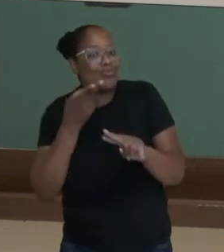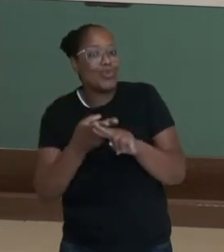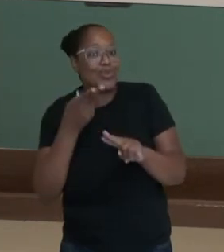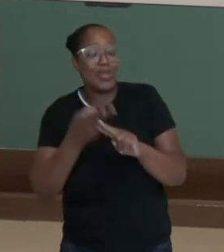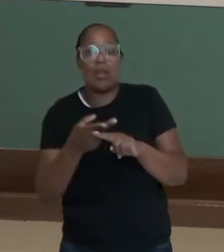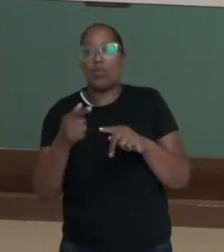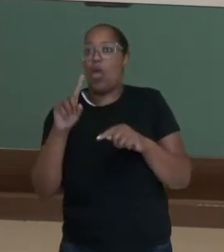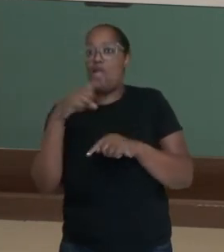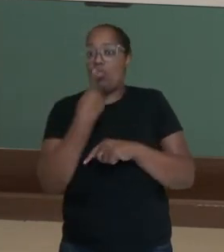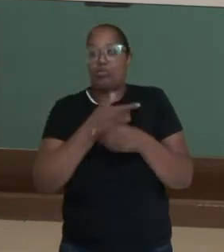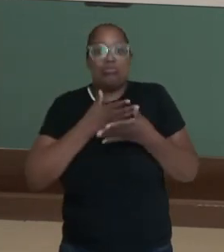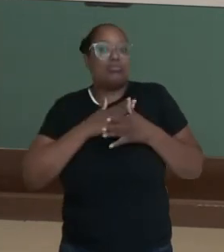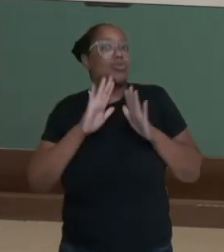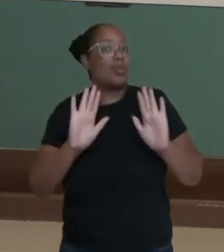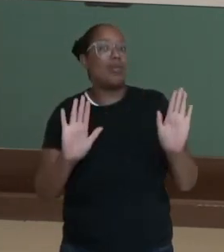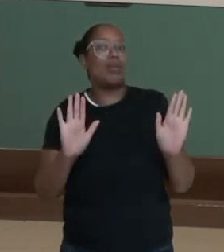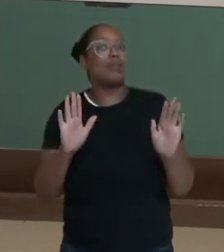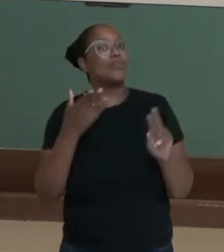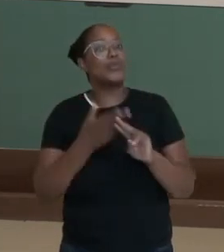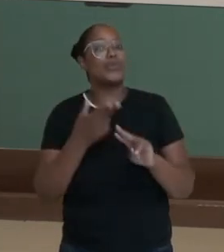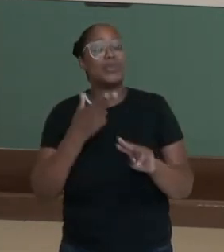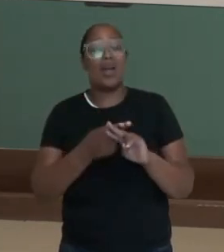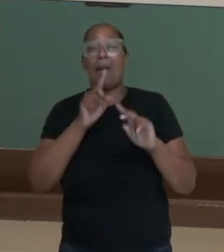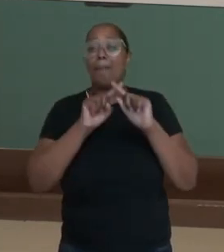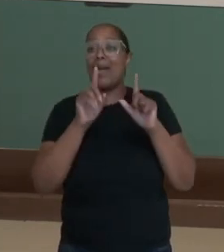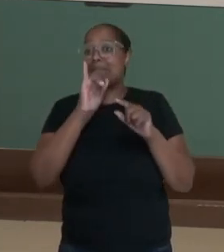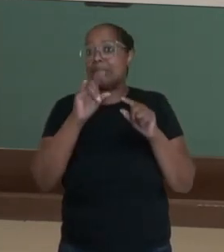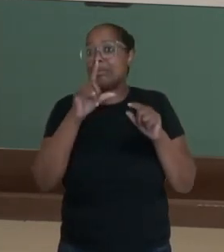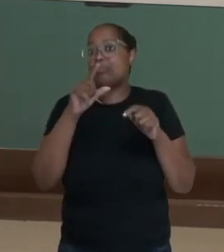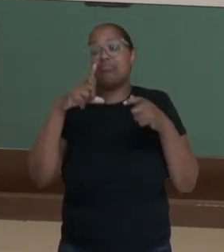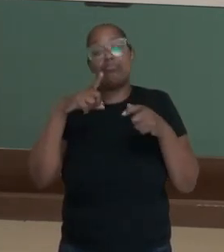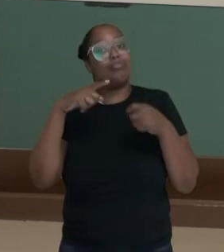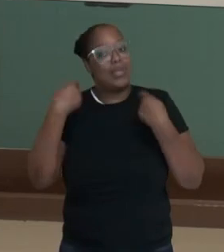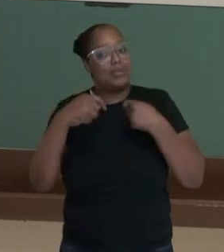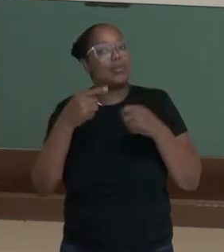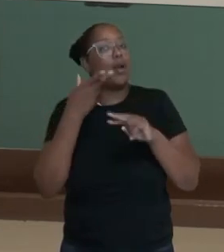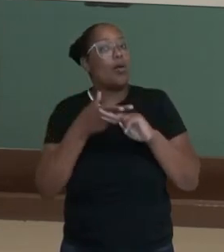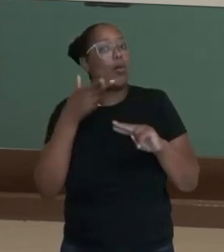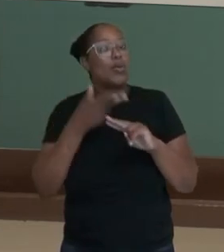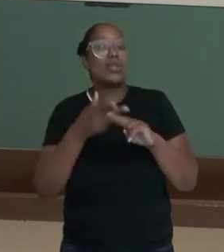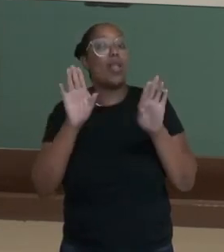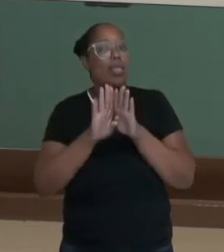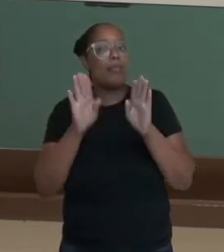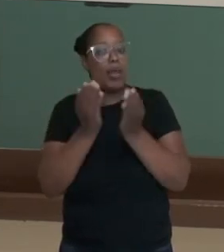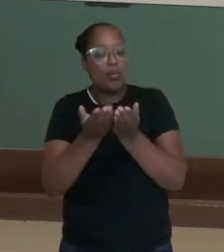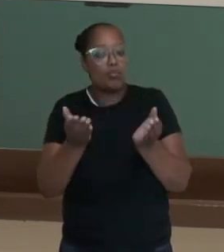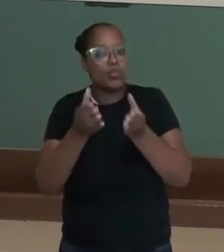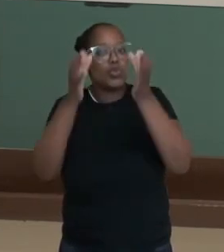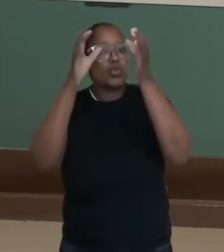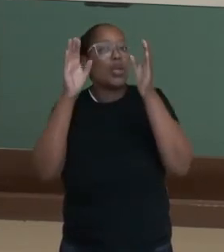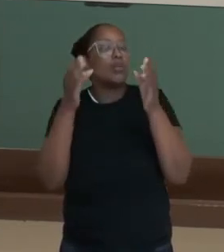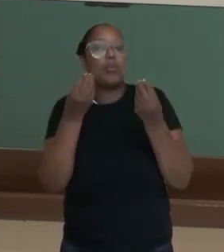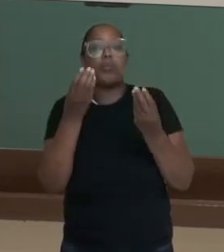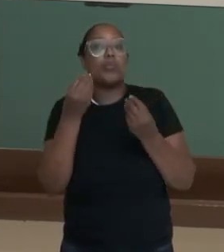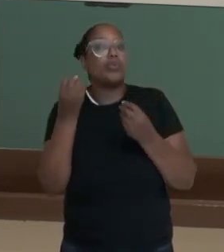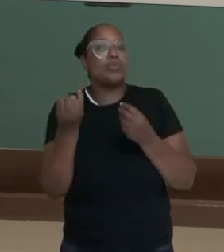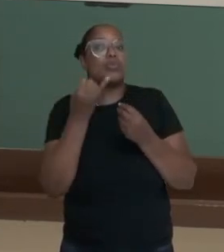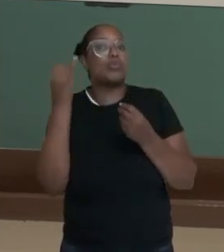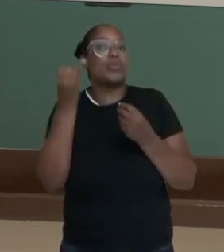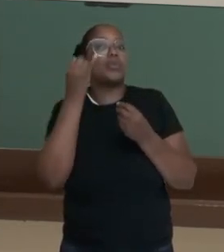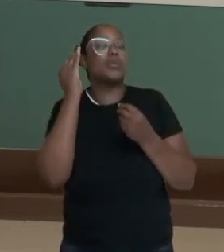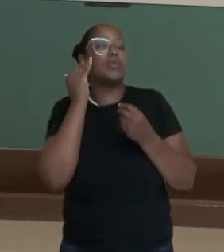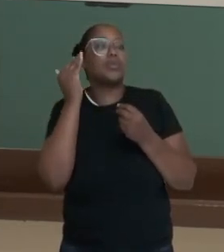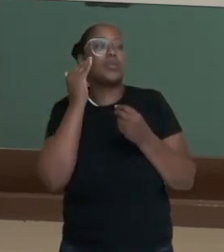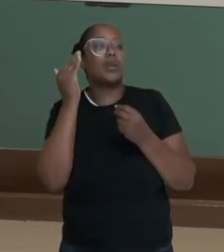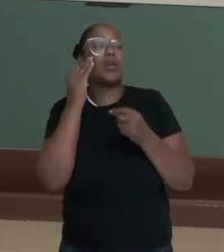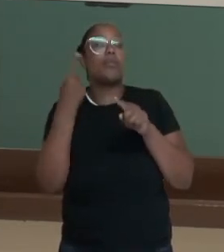verdade? Mas quando necessário é bom a gente ter próximo da gente e é um formato bastante interessante. Por quê? Porque